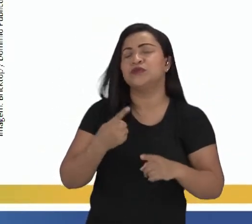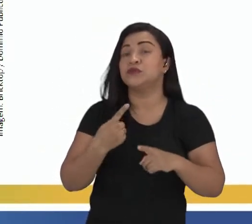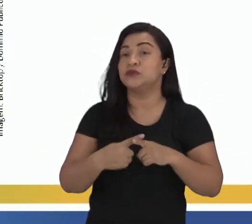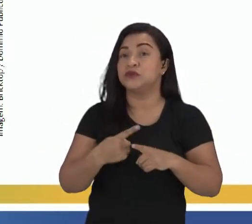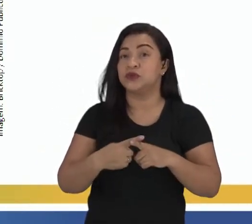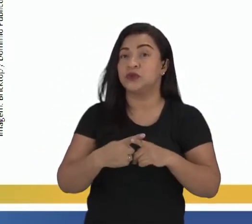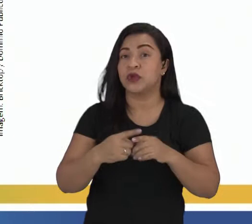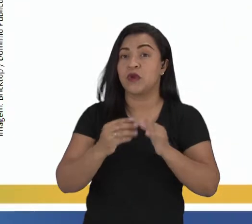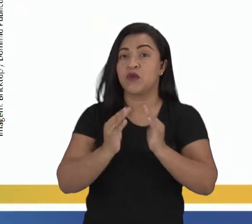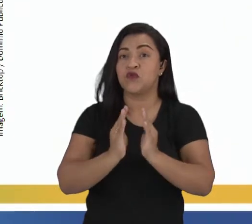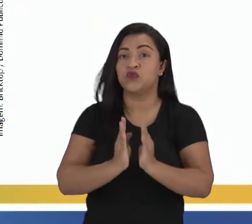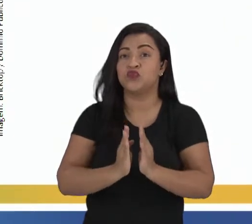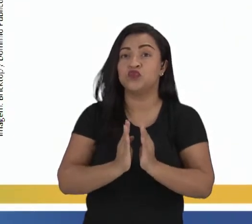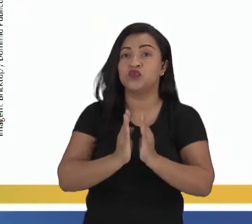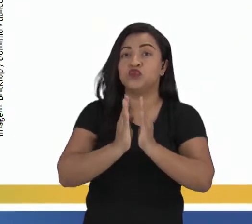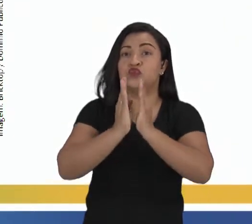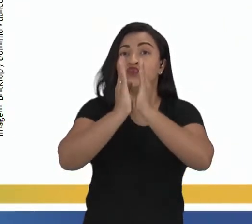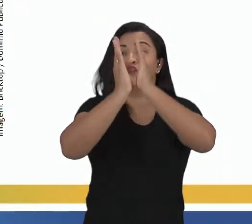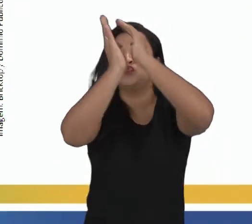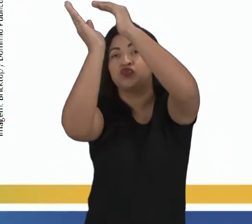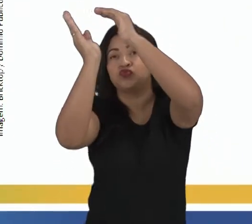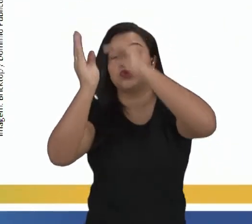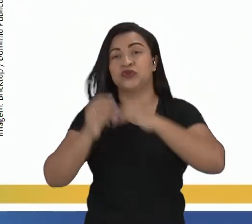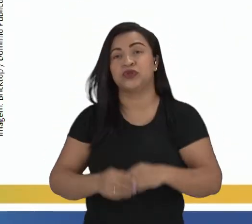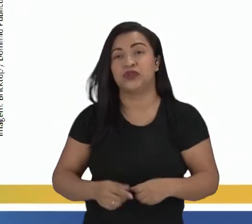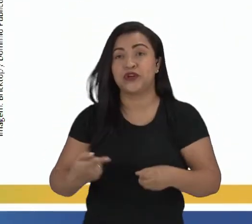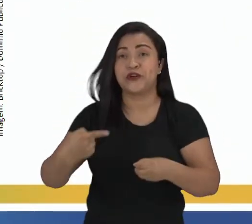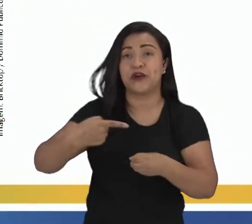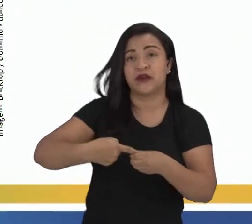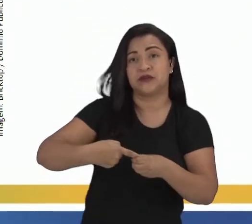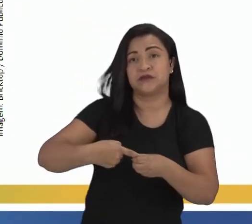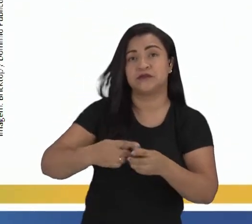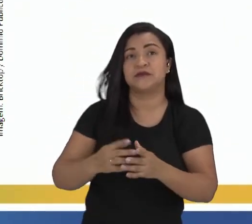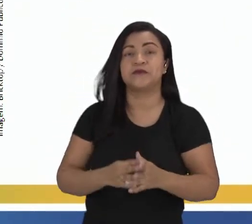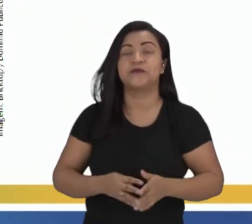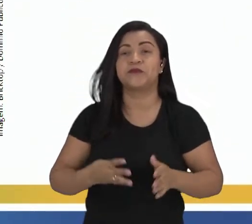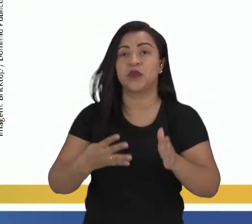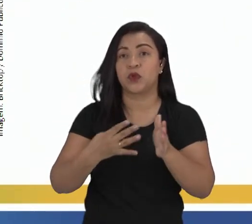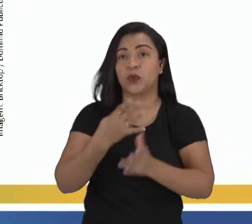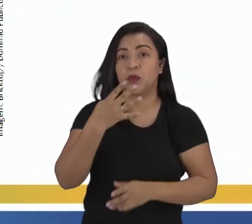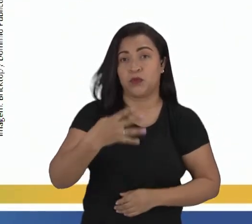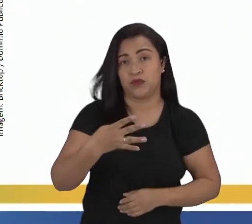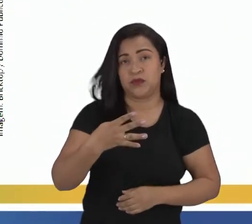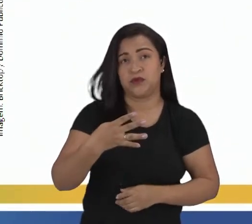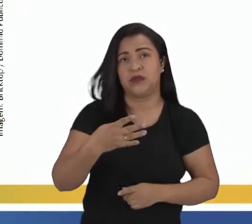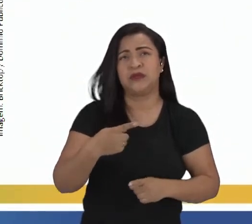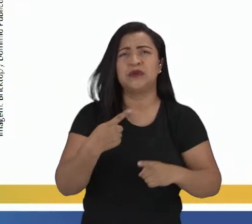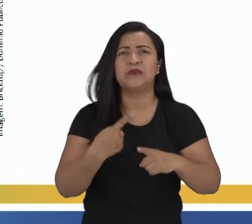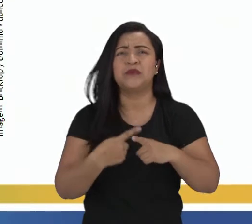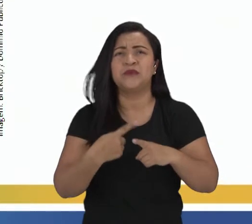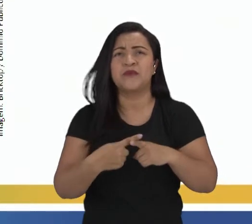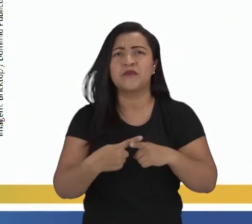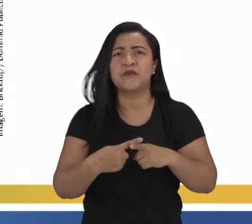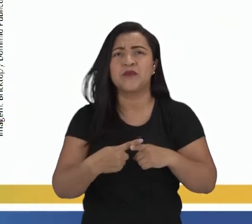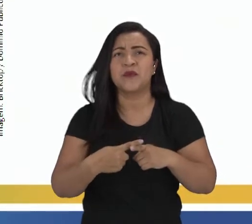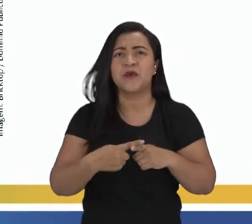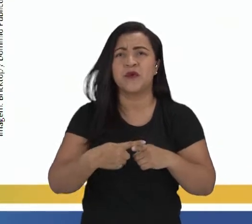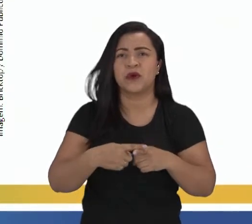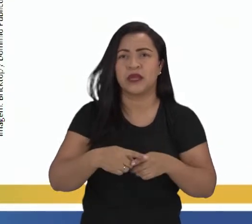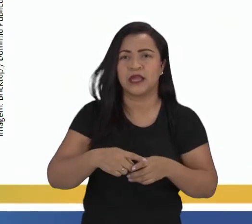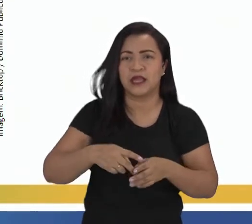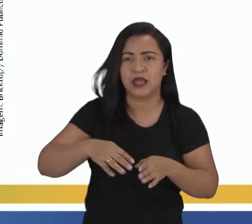precisa de tanto combustível para ser lançado? Quarto, por que é tão difícil andar em